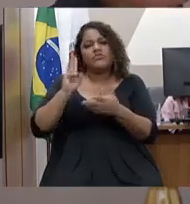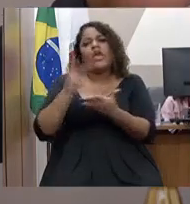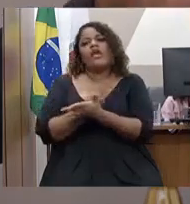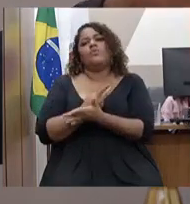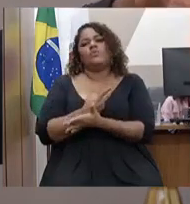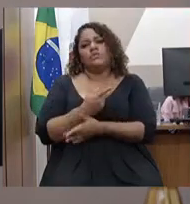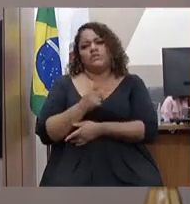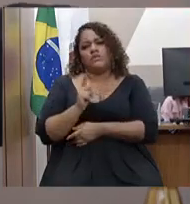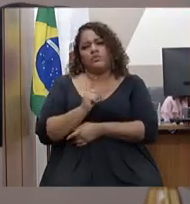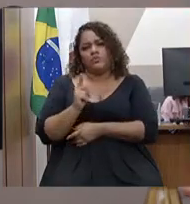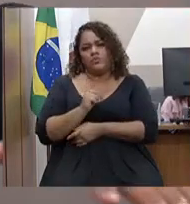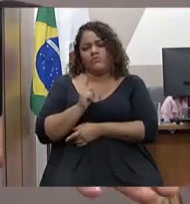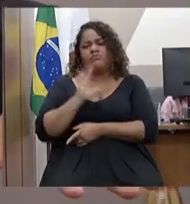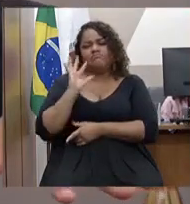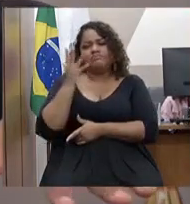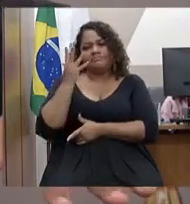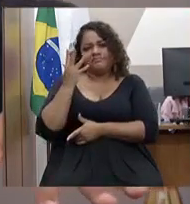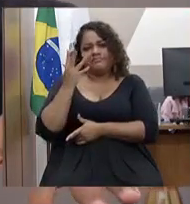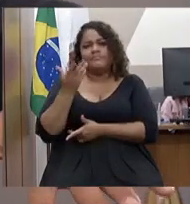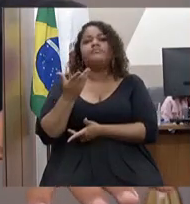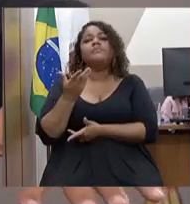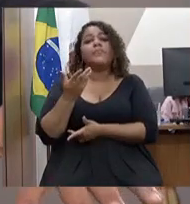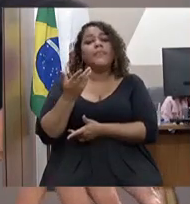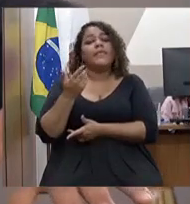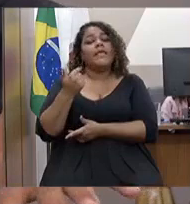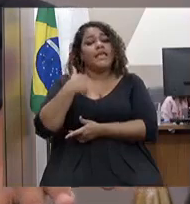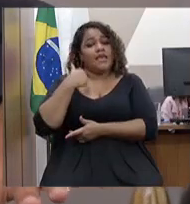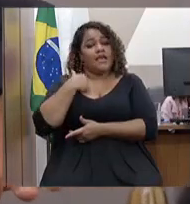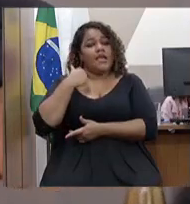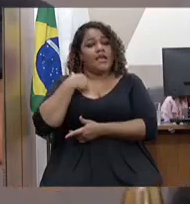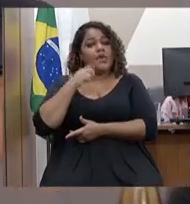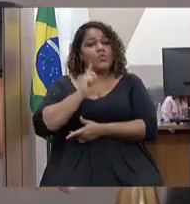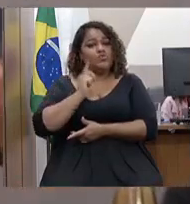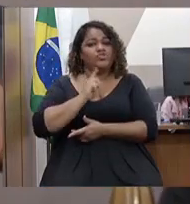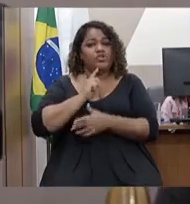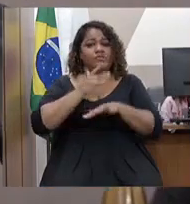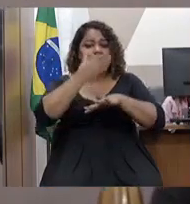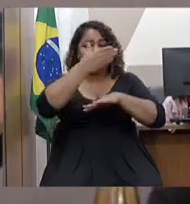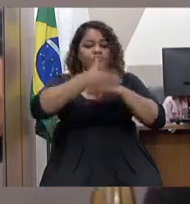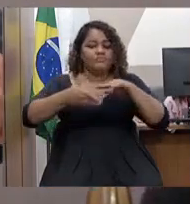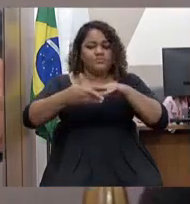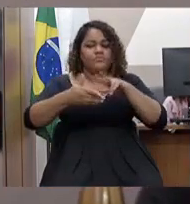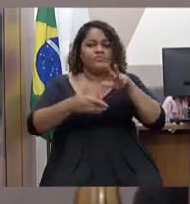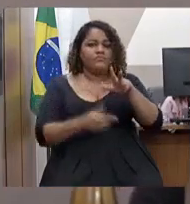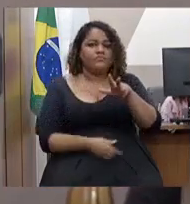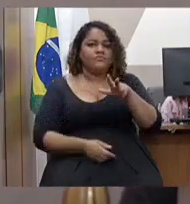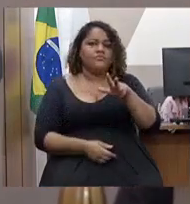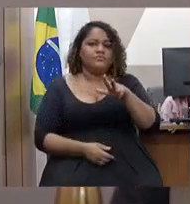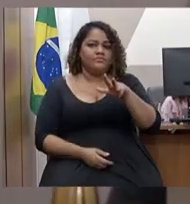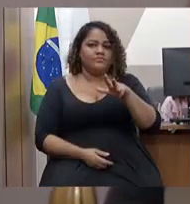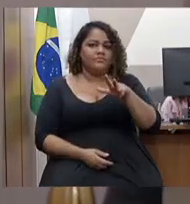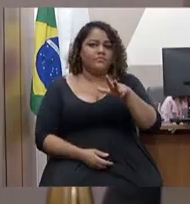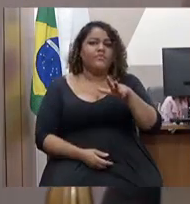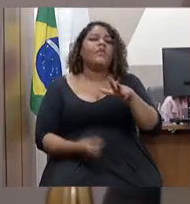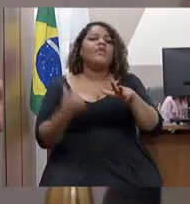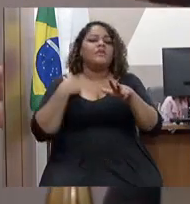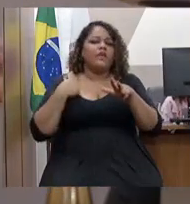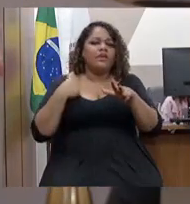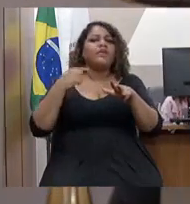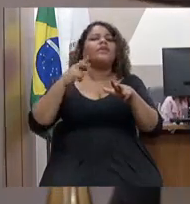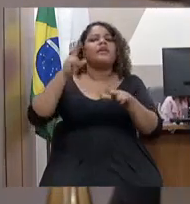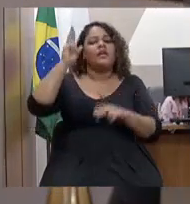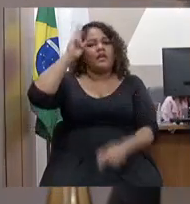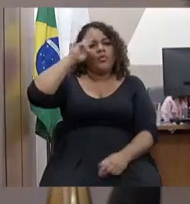no meu caso foi um acidente na Tupia em dois dedos e até hoje ainda Olha quando eu tinha 13 anos de idade